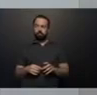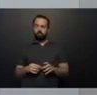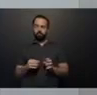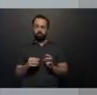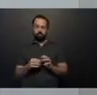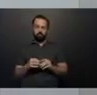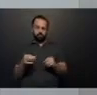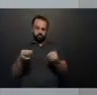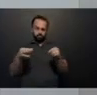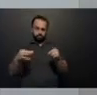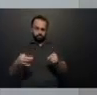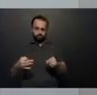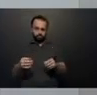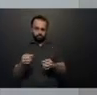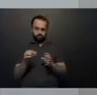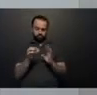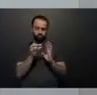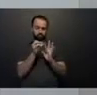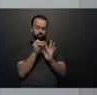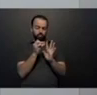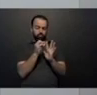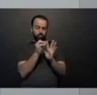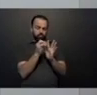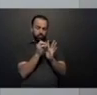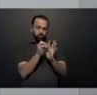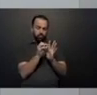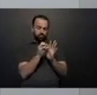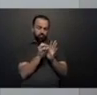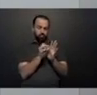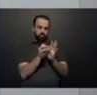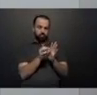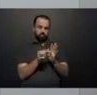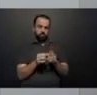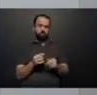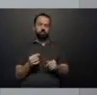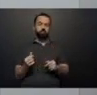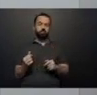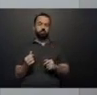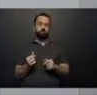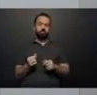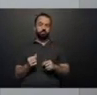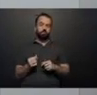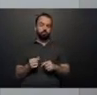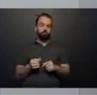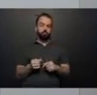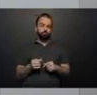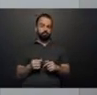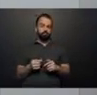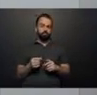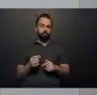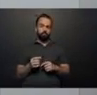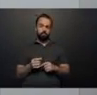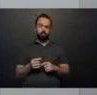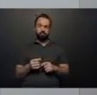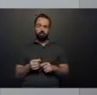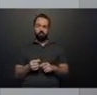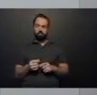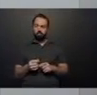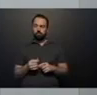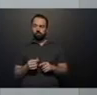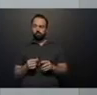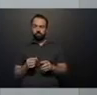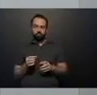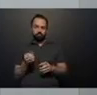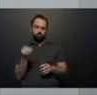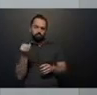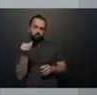precisas. Ele tem isso, a pipeta, ela é um equipamento mais preciso que a gente tem no laboratório. Ele consegue